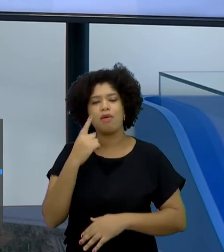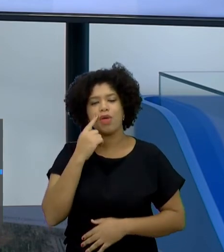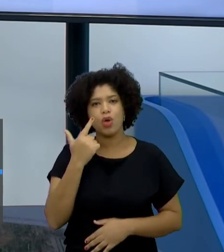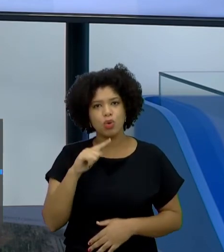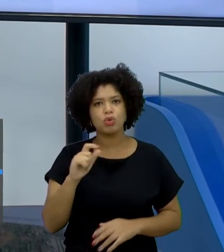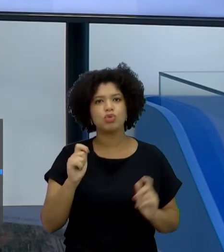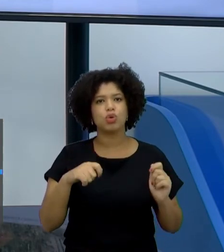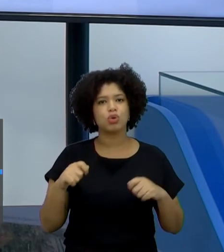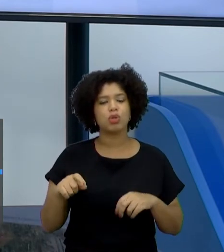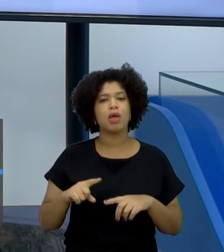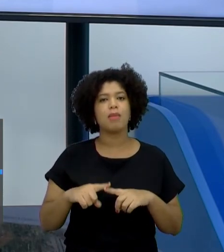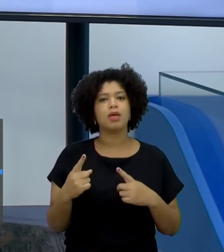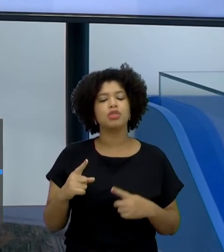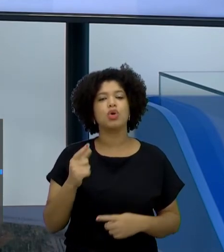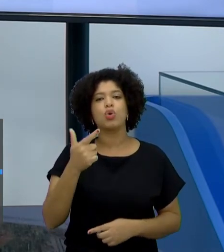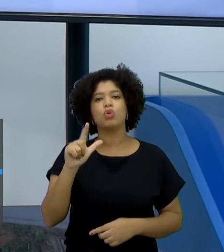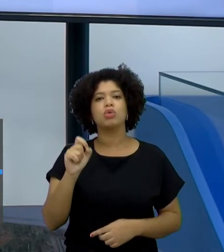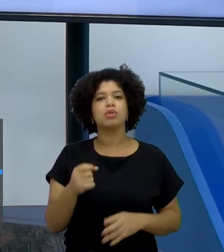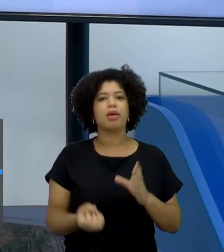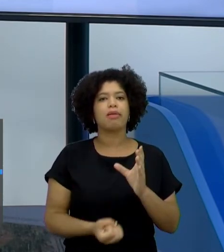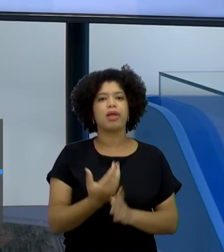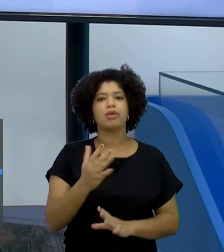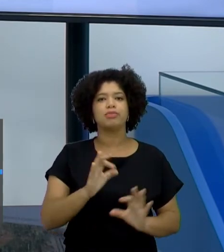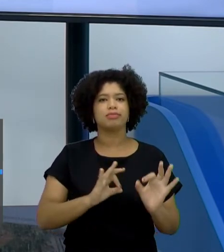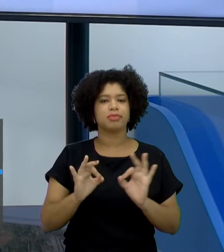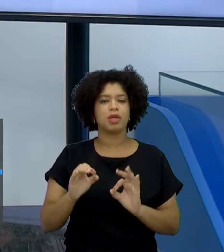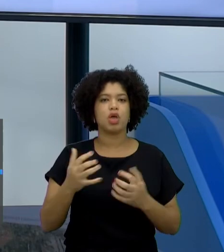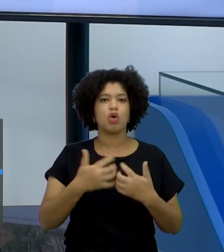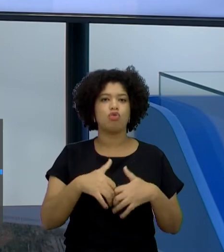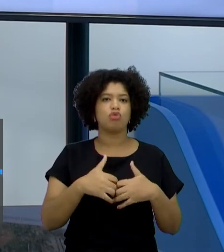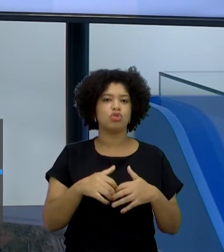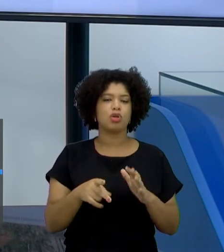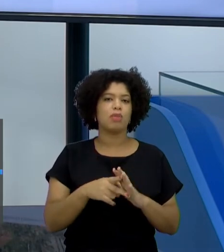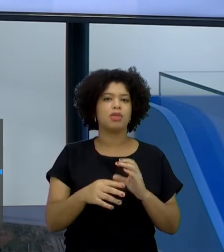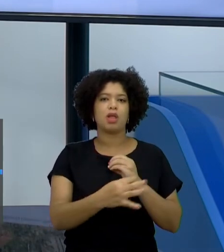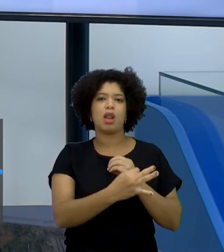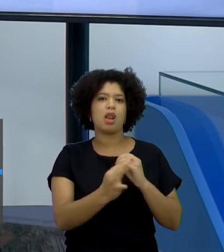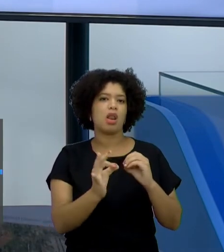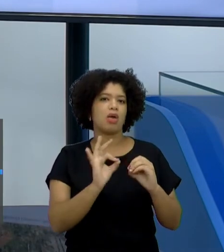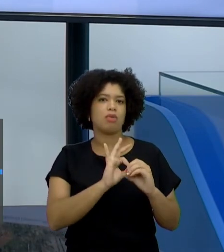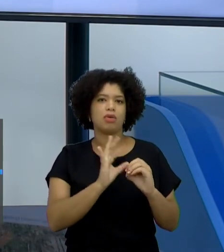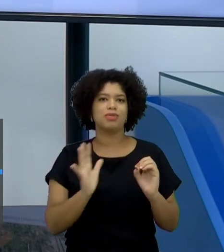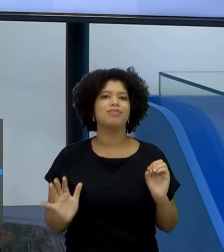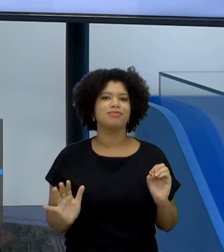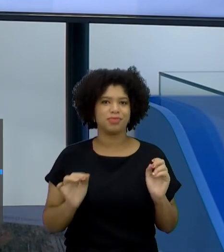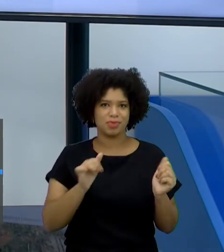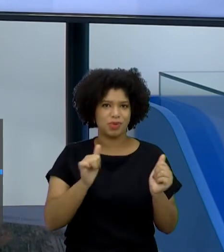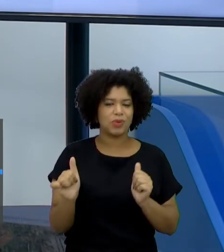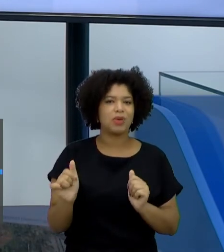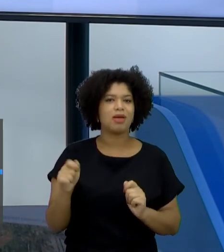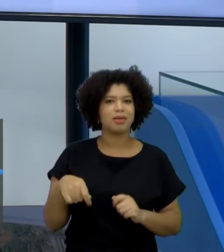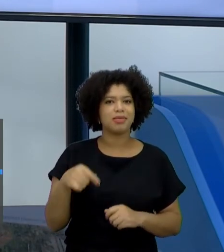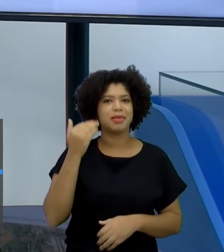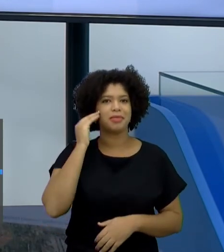pode até, de repente, elaborar um projeto que só vai funcionar na linha do Equador. Tudo bem, pelo menos você atende ali